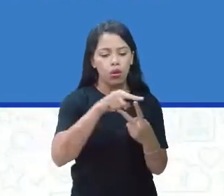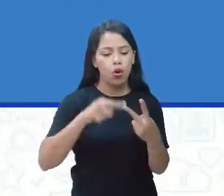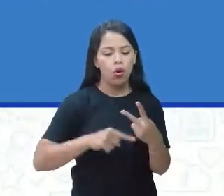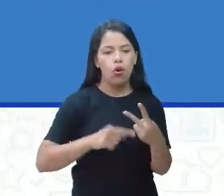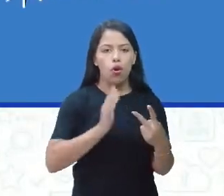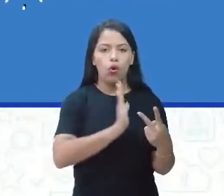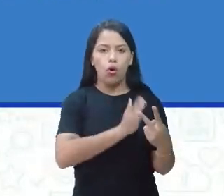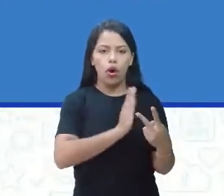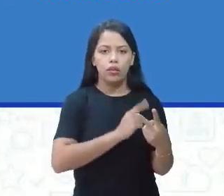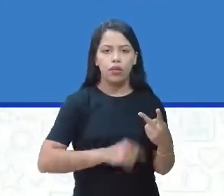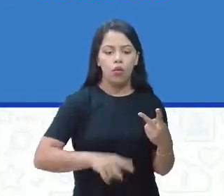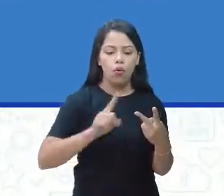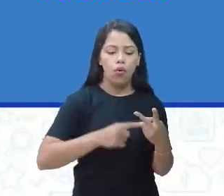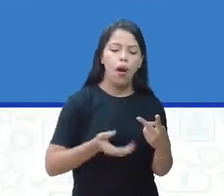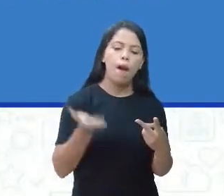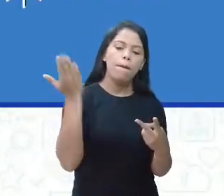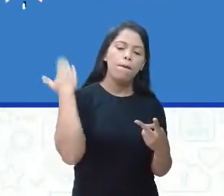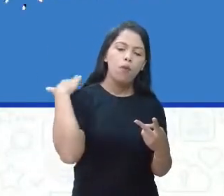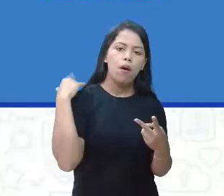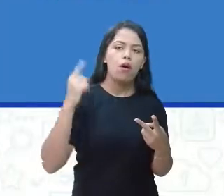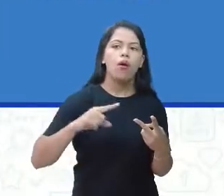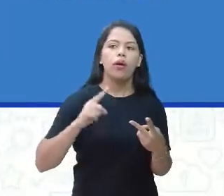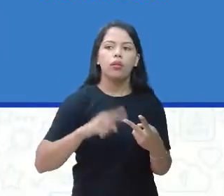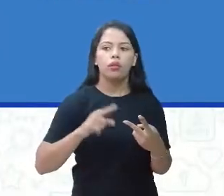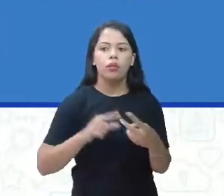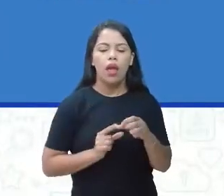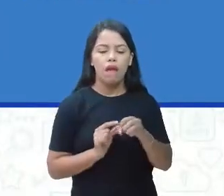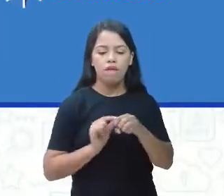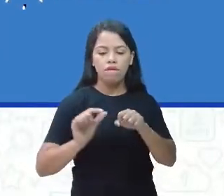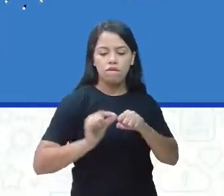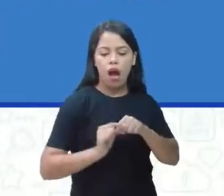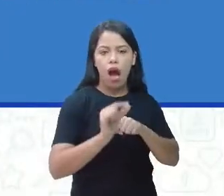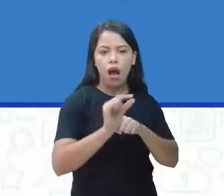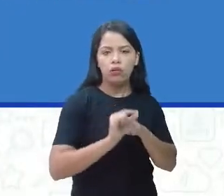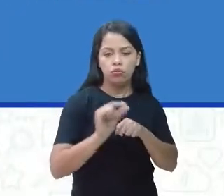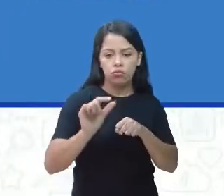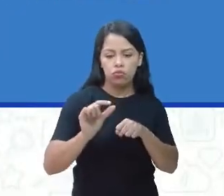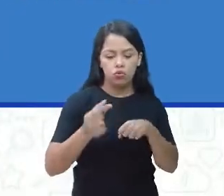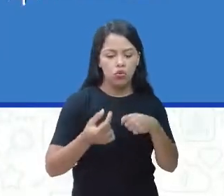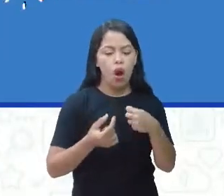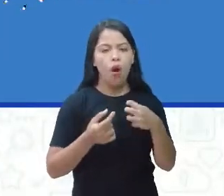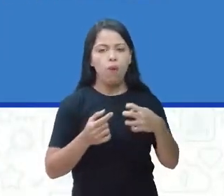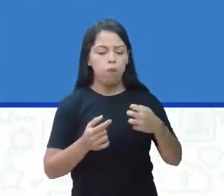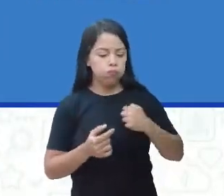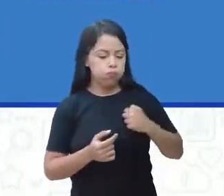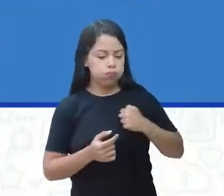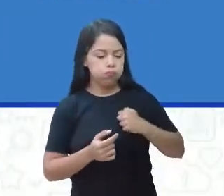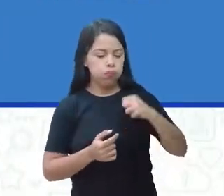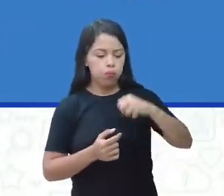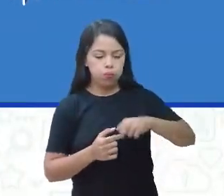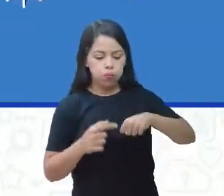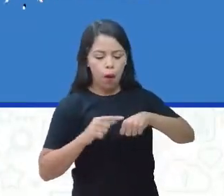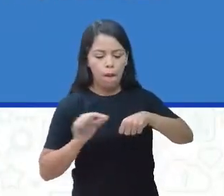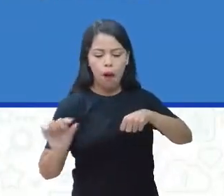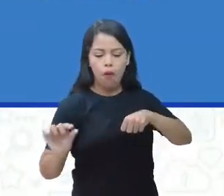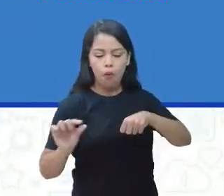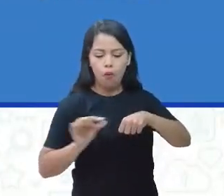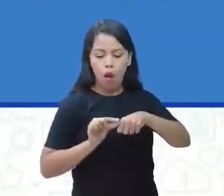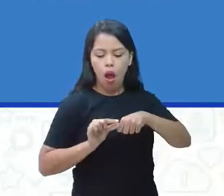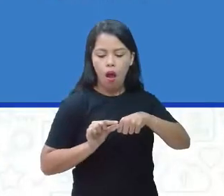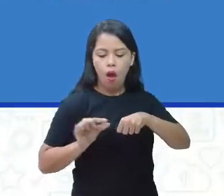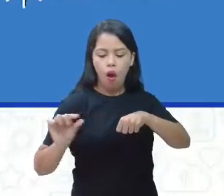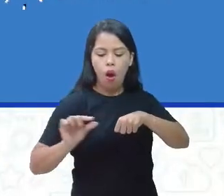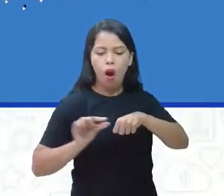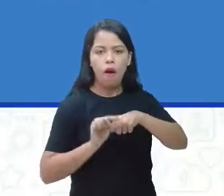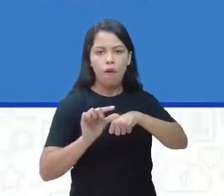existem os vasos que levam, existem os vasos que voltam, trazendo já o sangue purificado lá dos